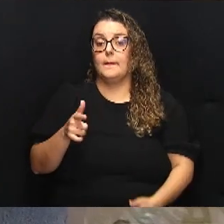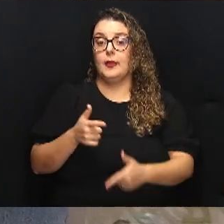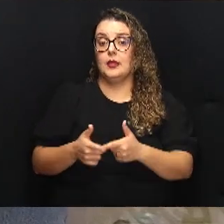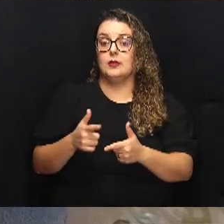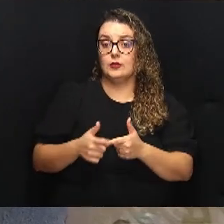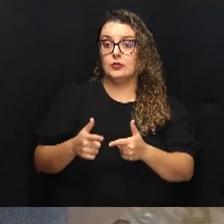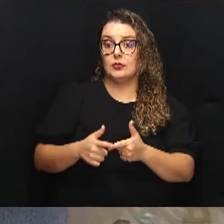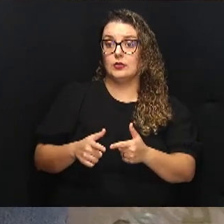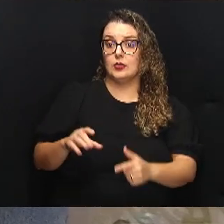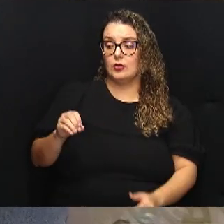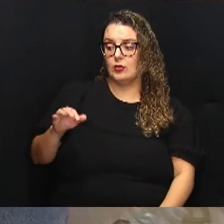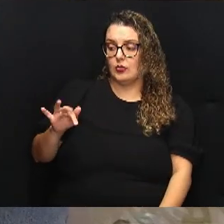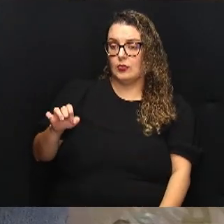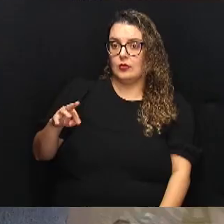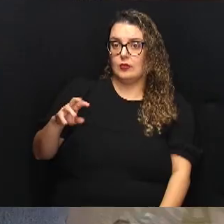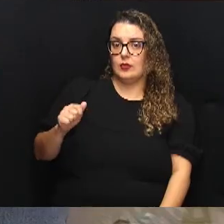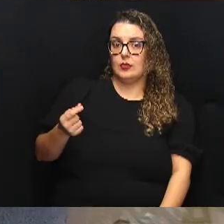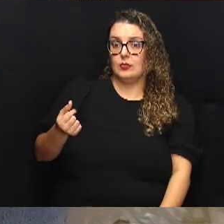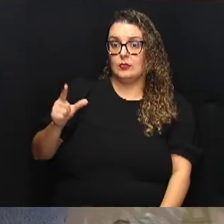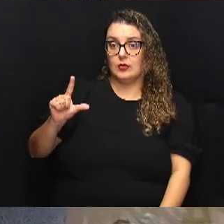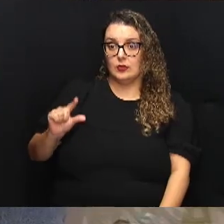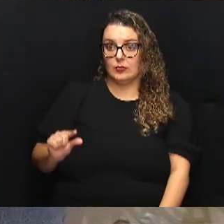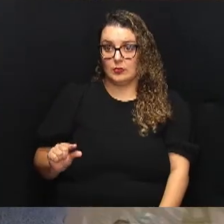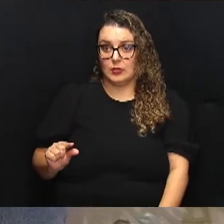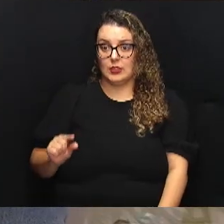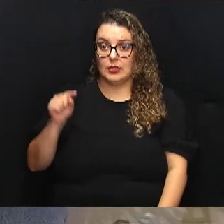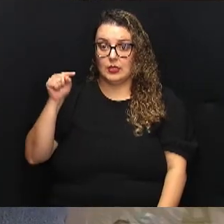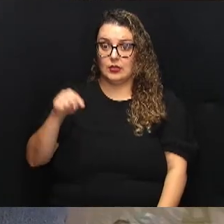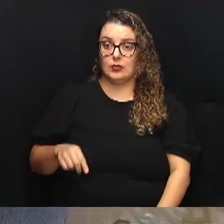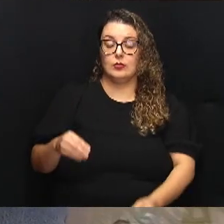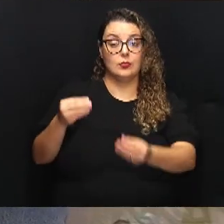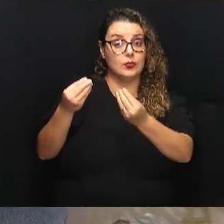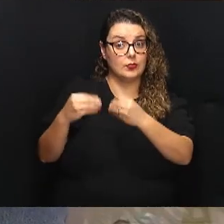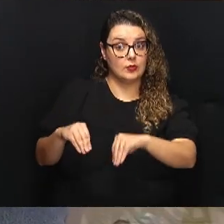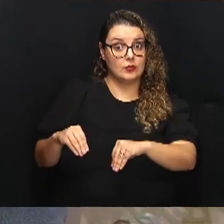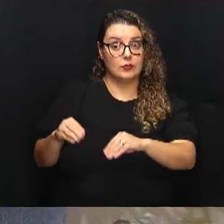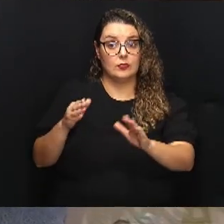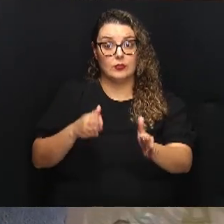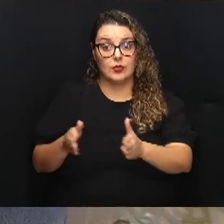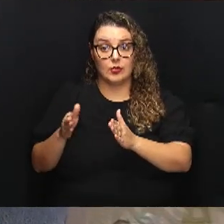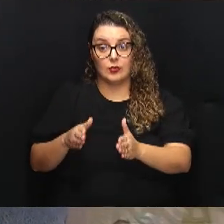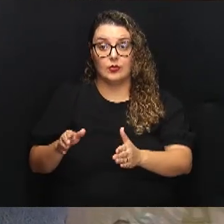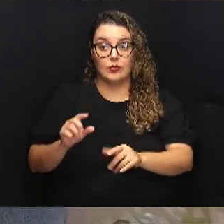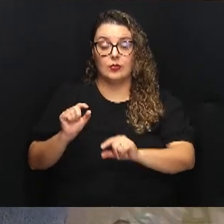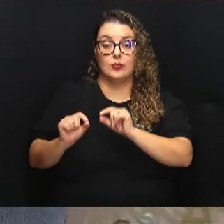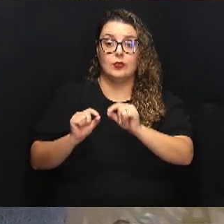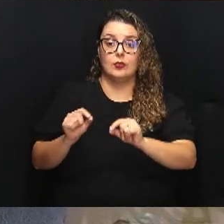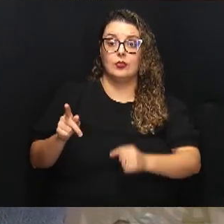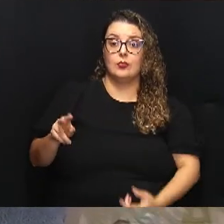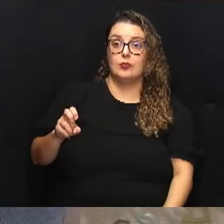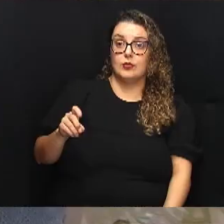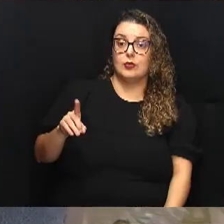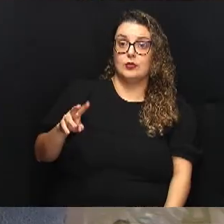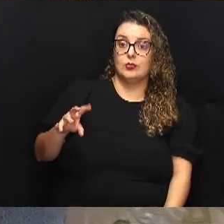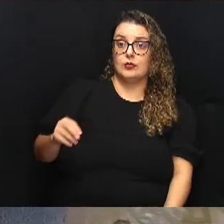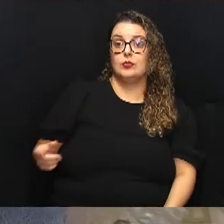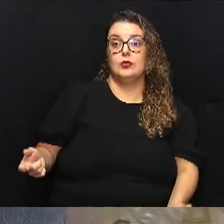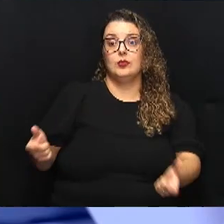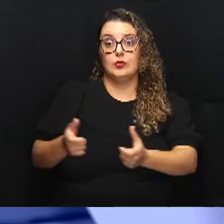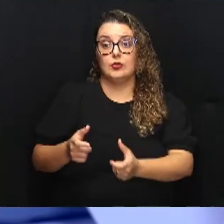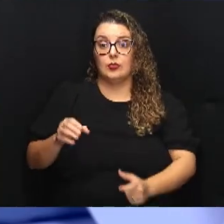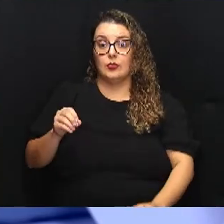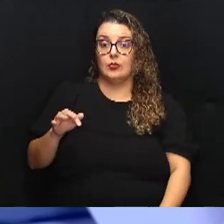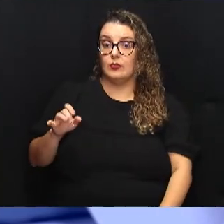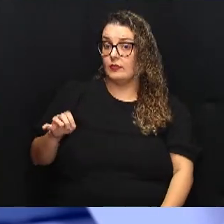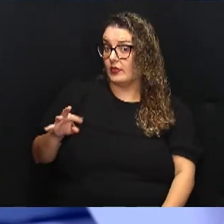sendo uma oferta num preço menor. E isso é prejudicial para o produtor. O que o produtor vai fazer? Reduzir a oferta.